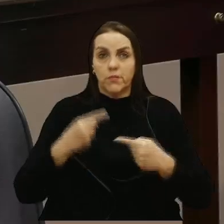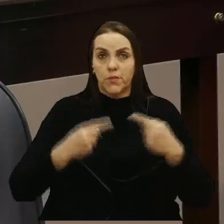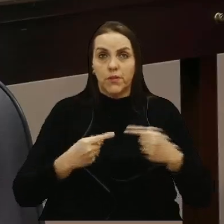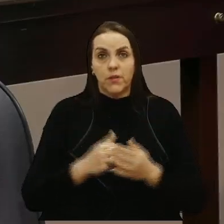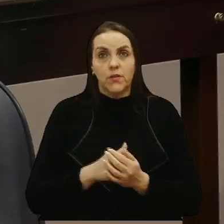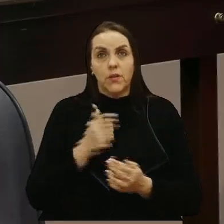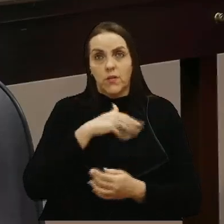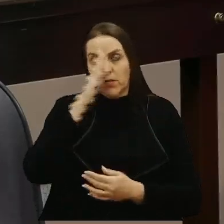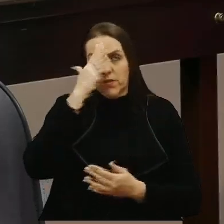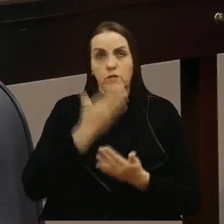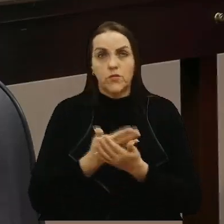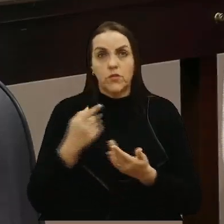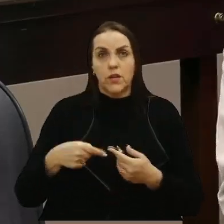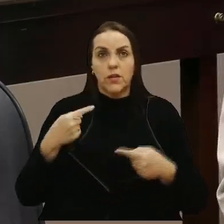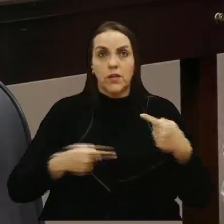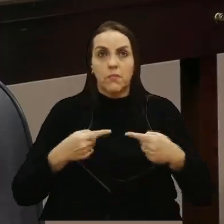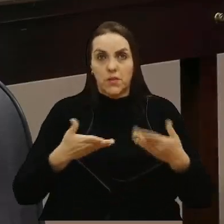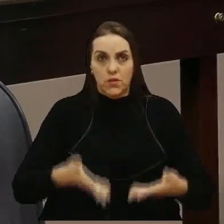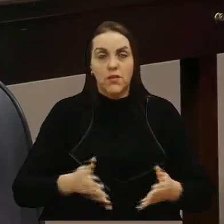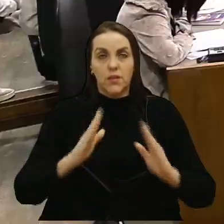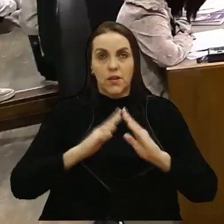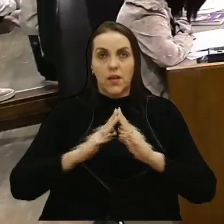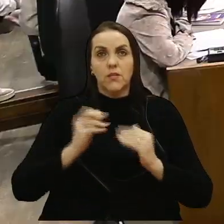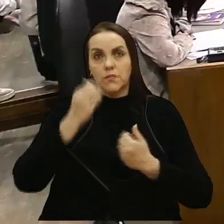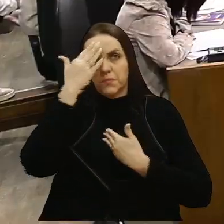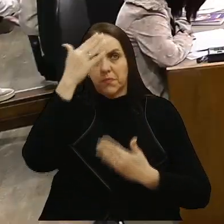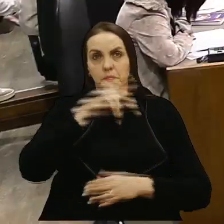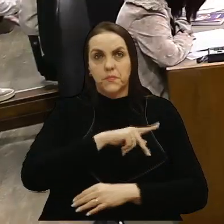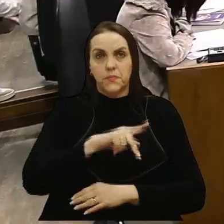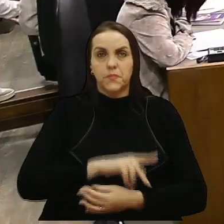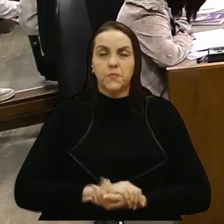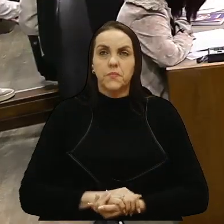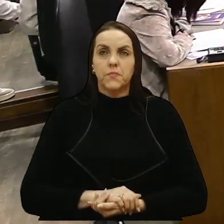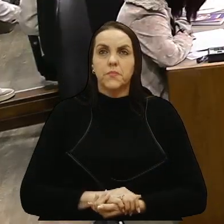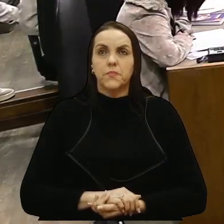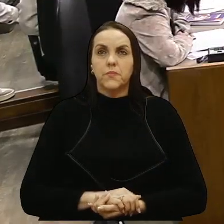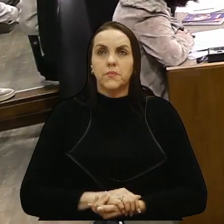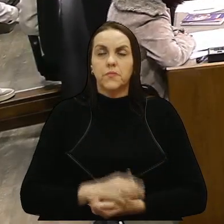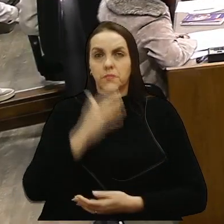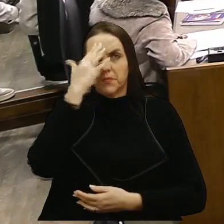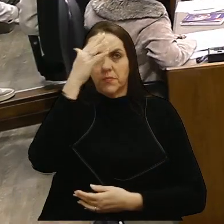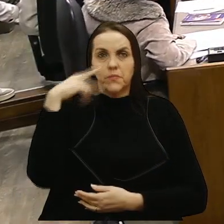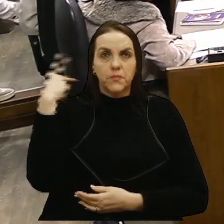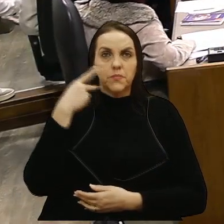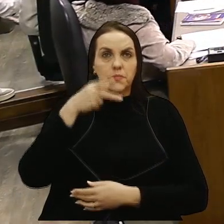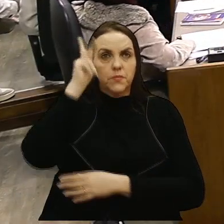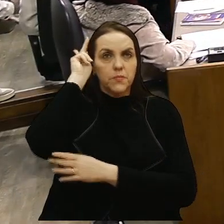deve ser feito aqui nessa casa. Muito obrigado, presidente. Obrigado, vereador Iago Morandi. Com a palavra, a vereadora